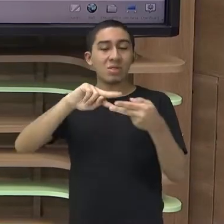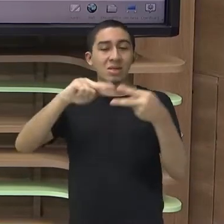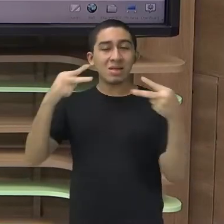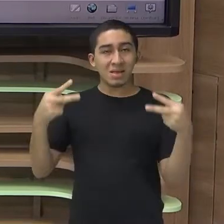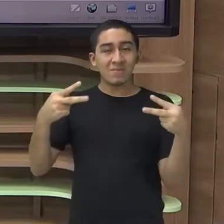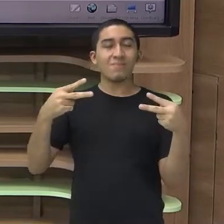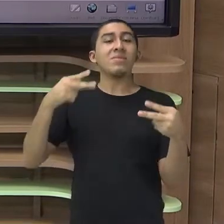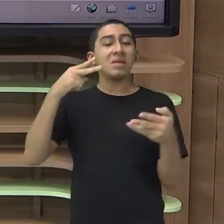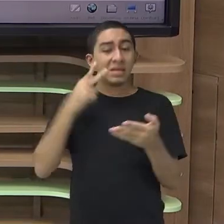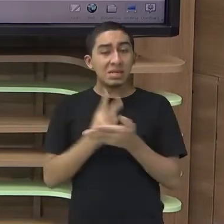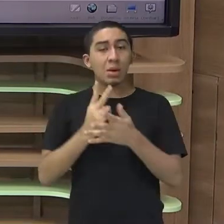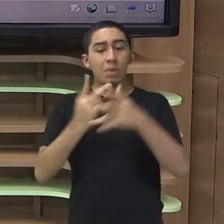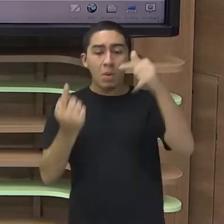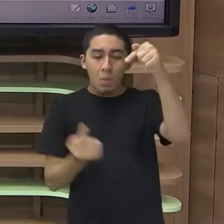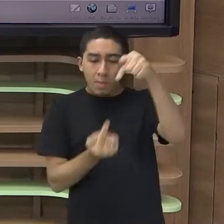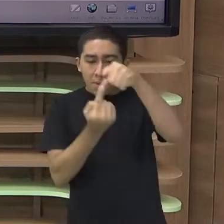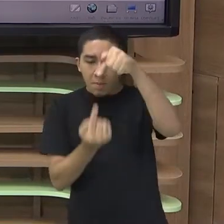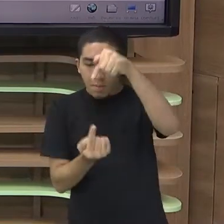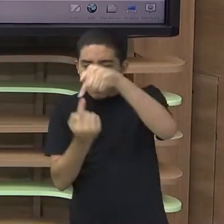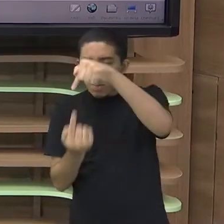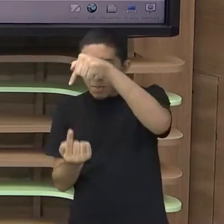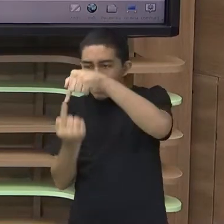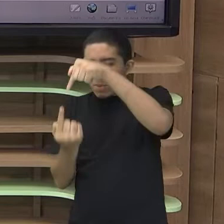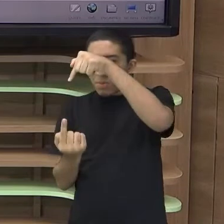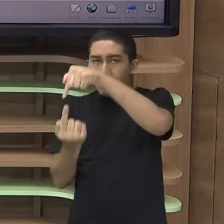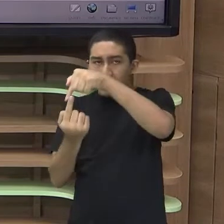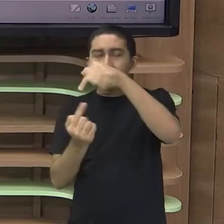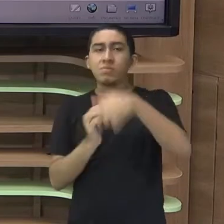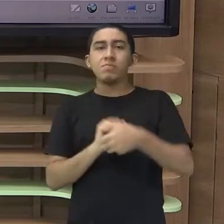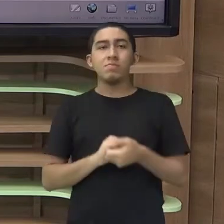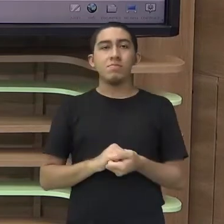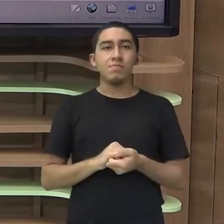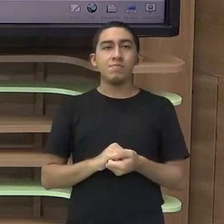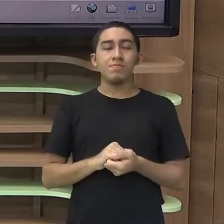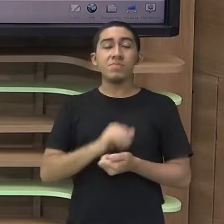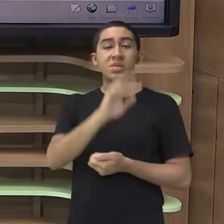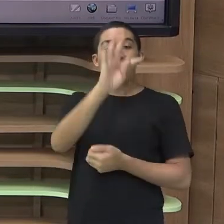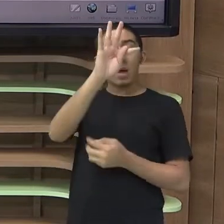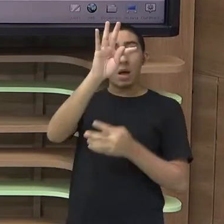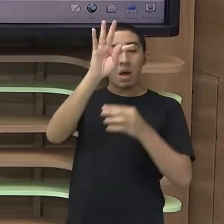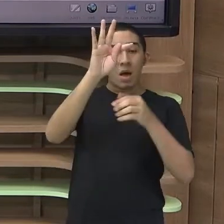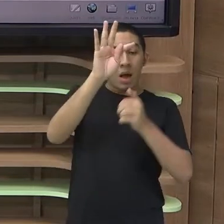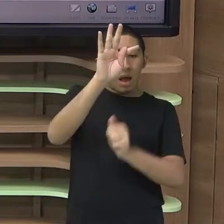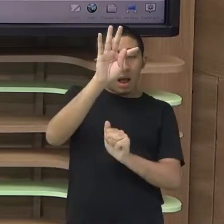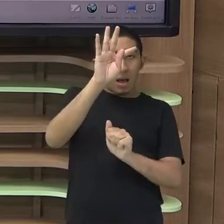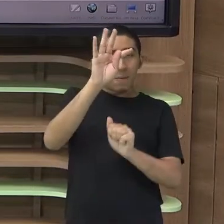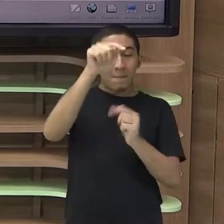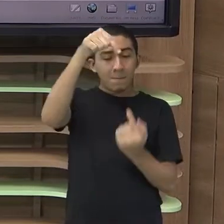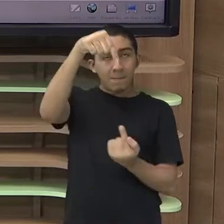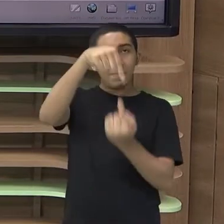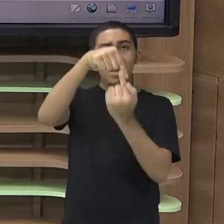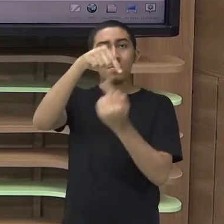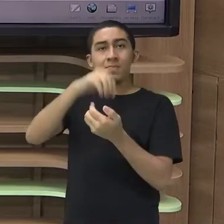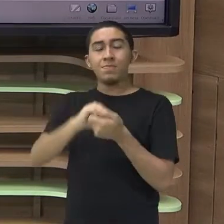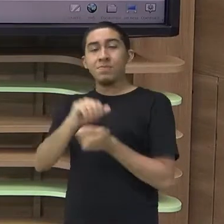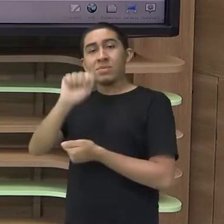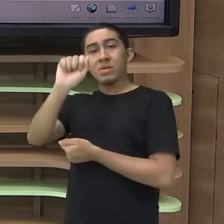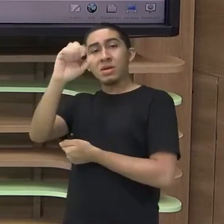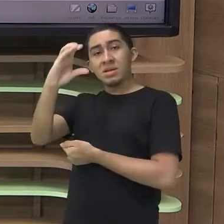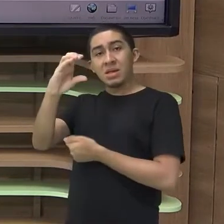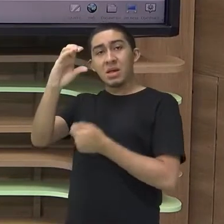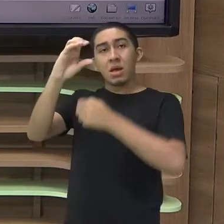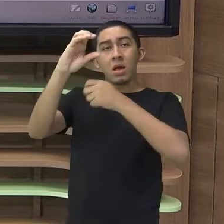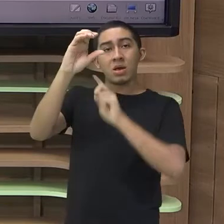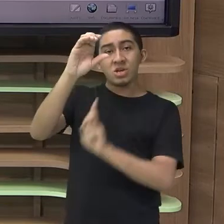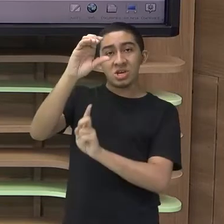sempre estão juntas. Uma timina é do outro lado, uma adenina. Citosina desse lado, guanina do outro lado.